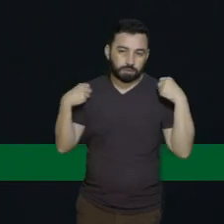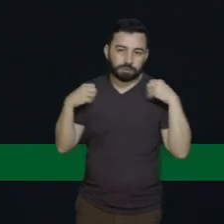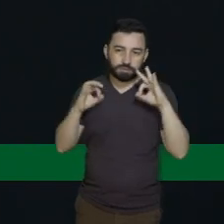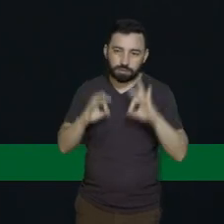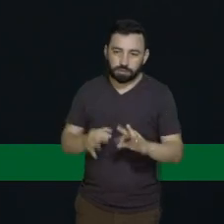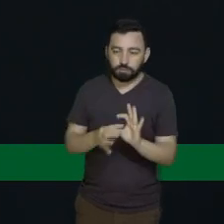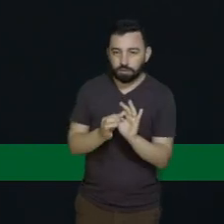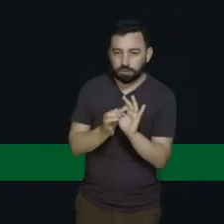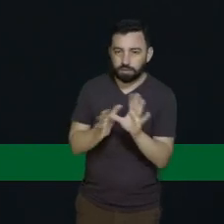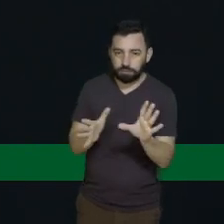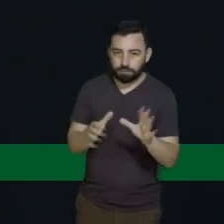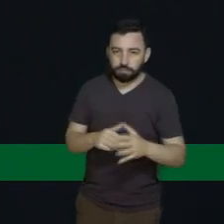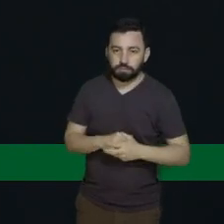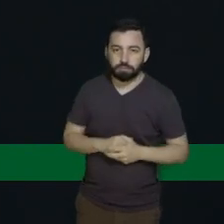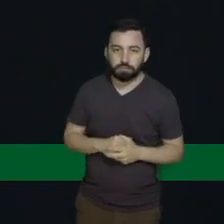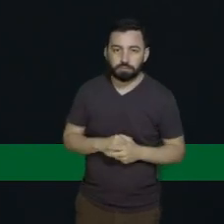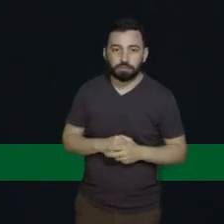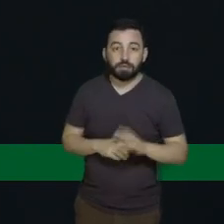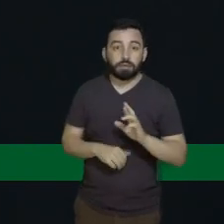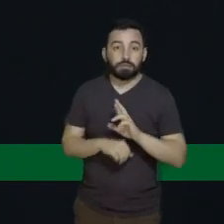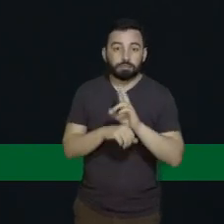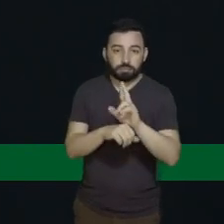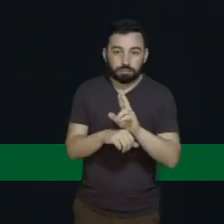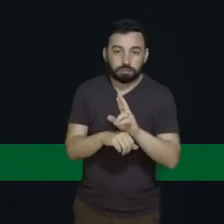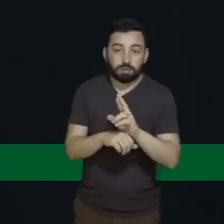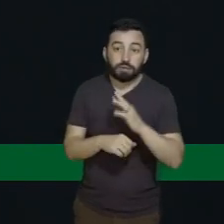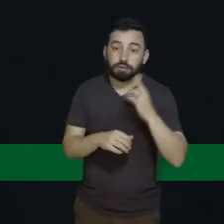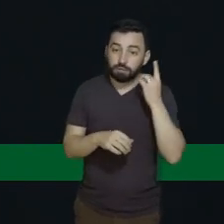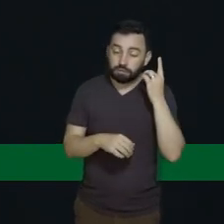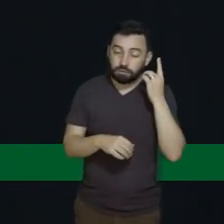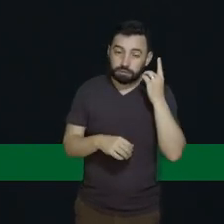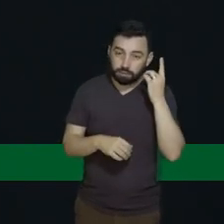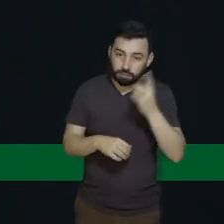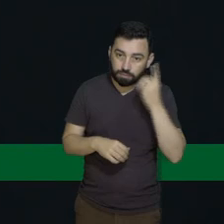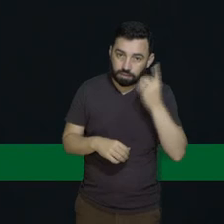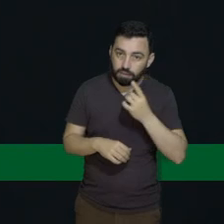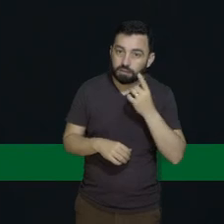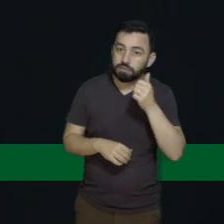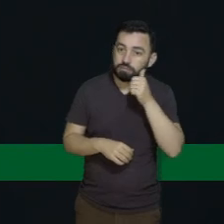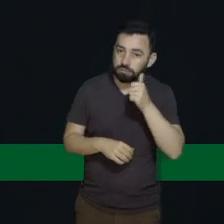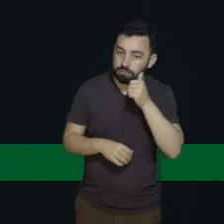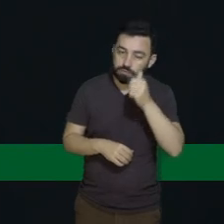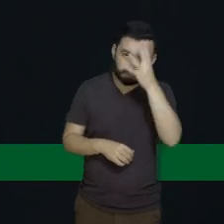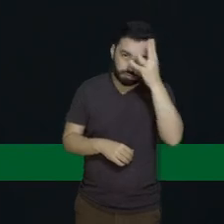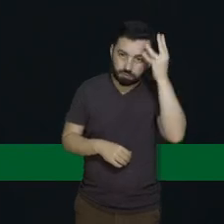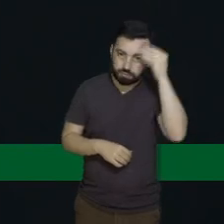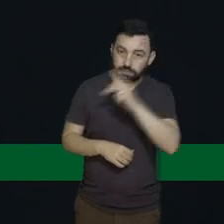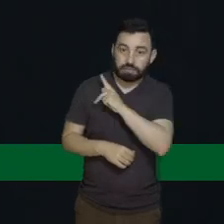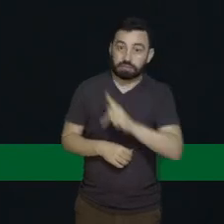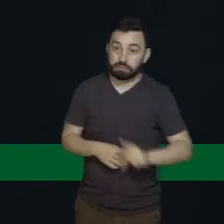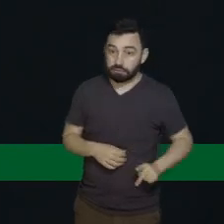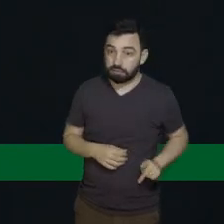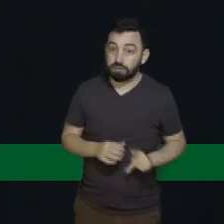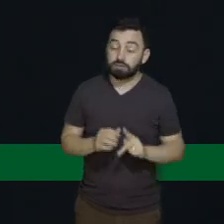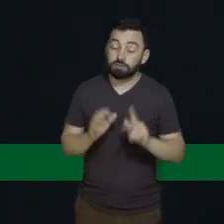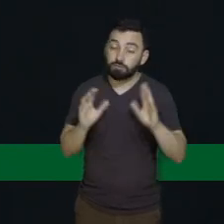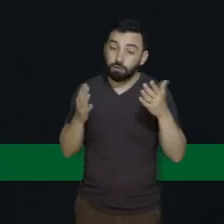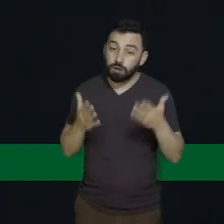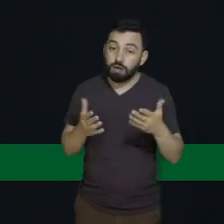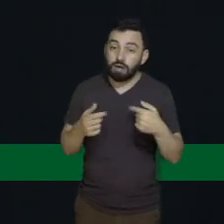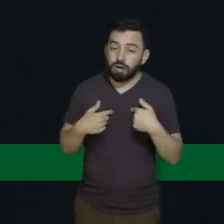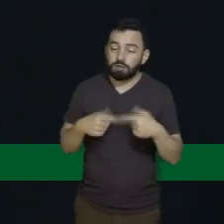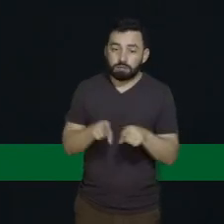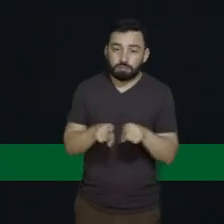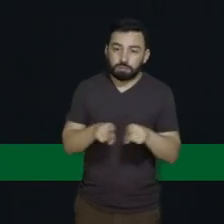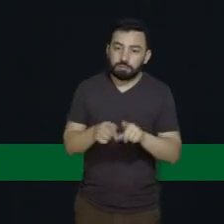certeza. Em nome da deputada Luciane Carminati, presidente do Fórum, quero aqui estender um